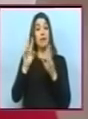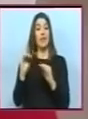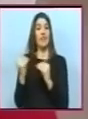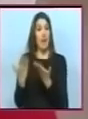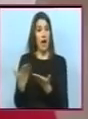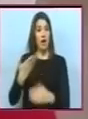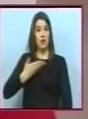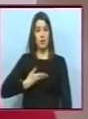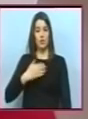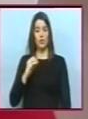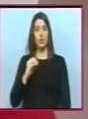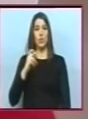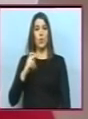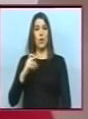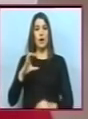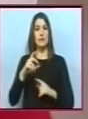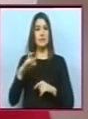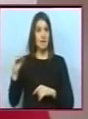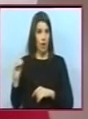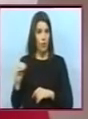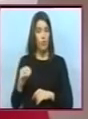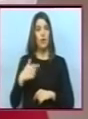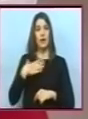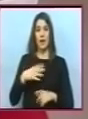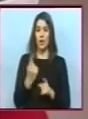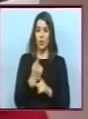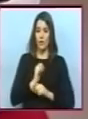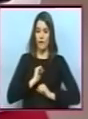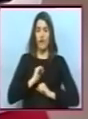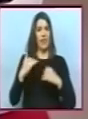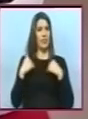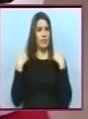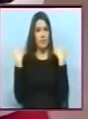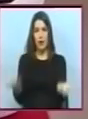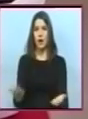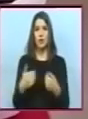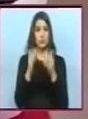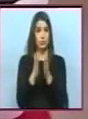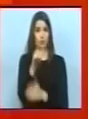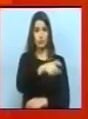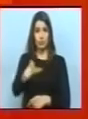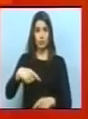normal e tradicional, se entretanto se decidir doar os bens a todos os herdeiros, aí há